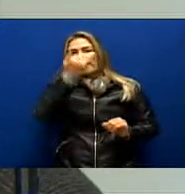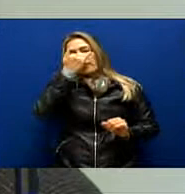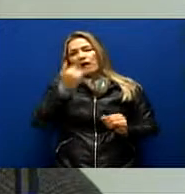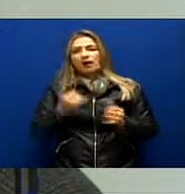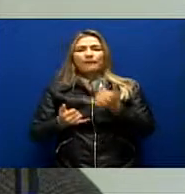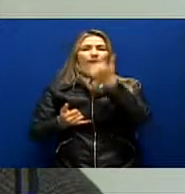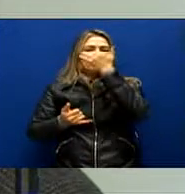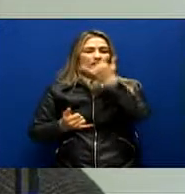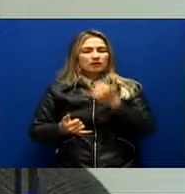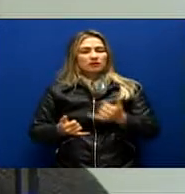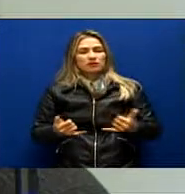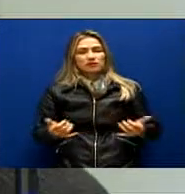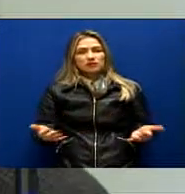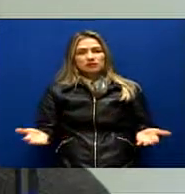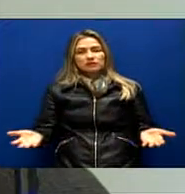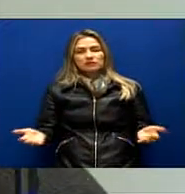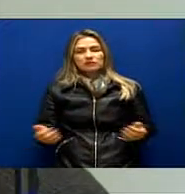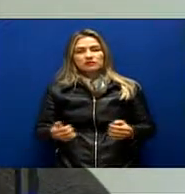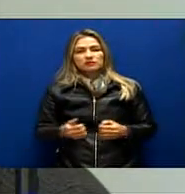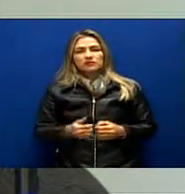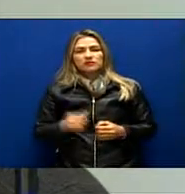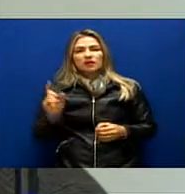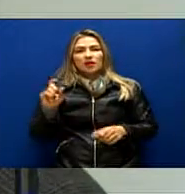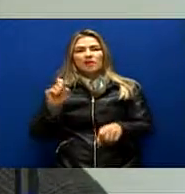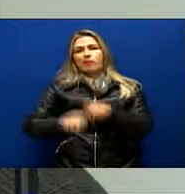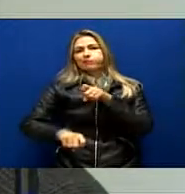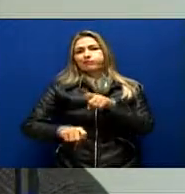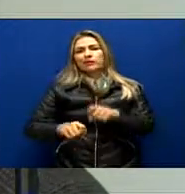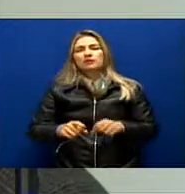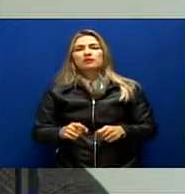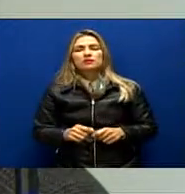grande argumento? São violentados.